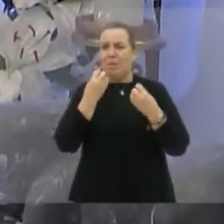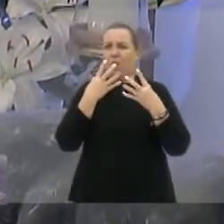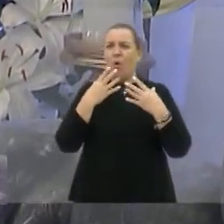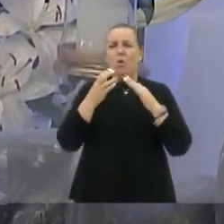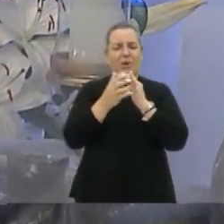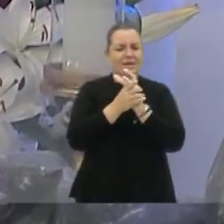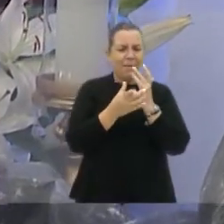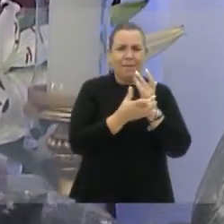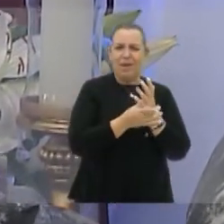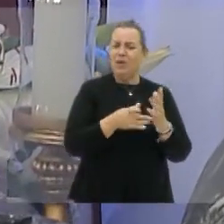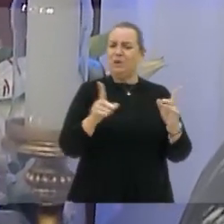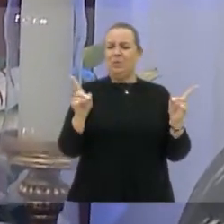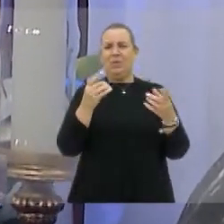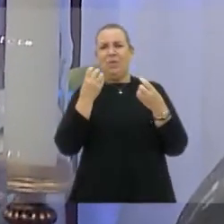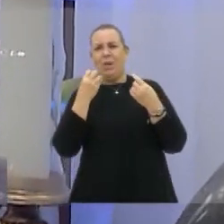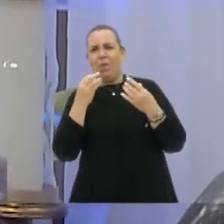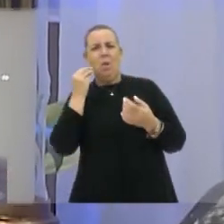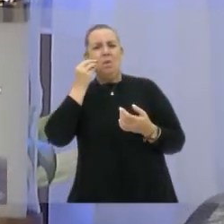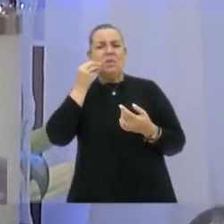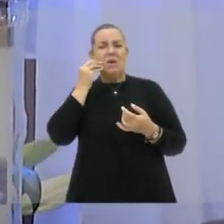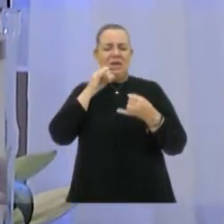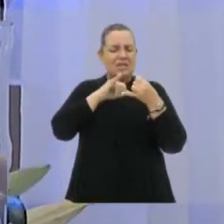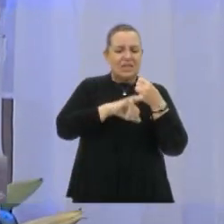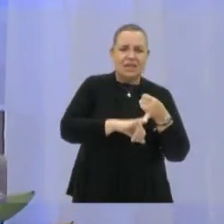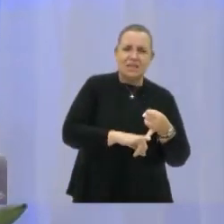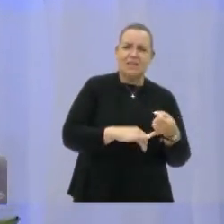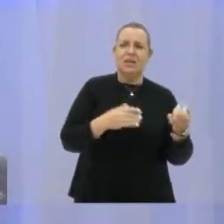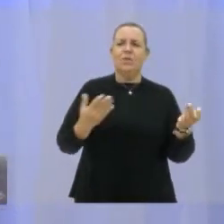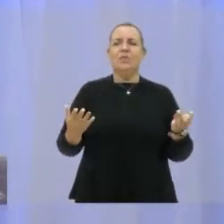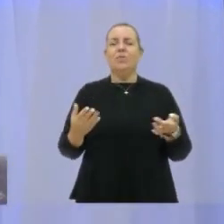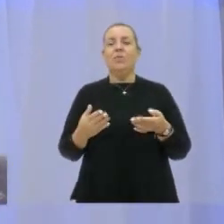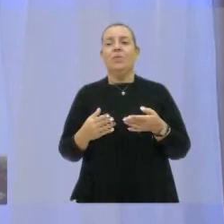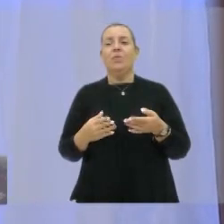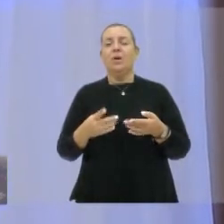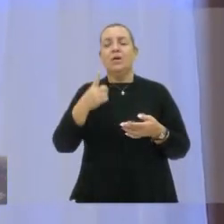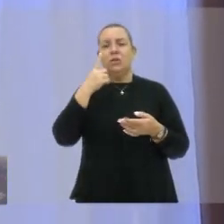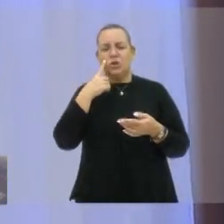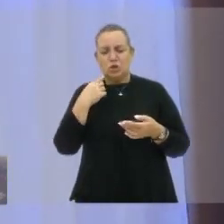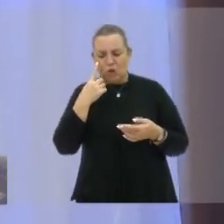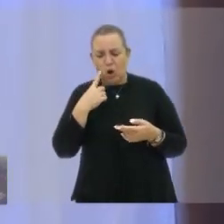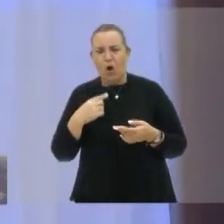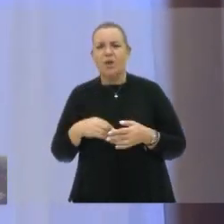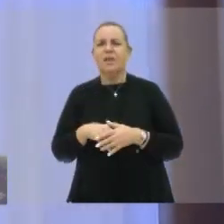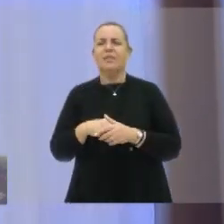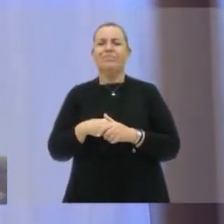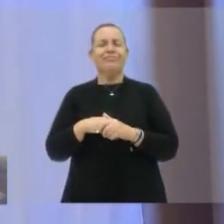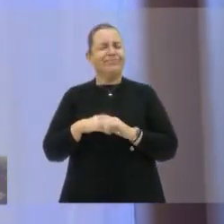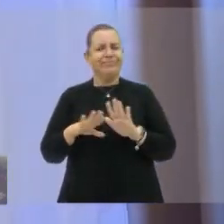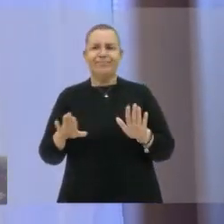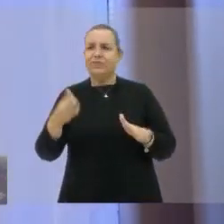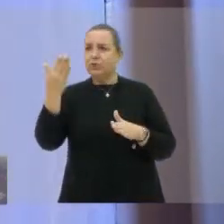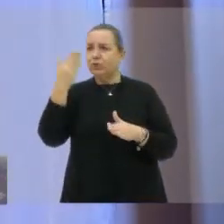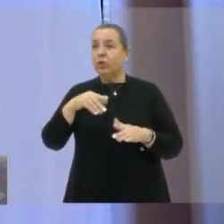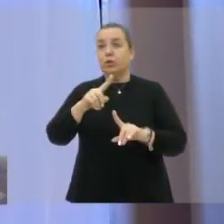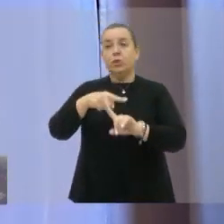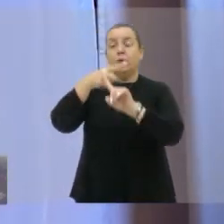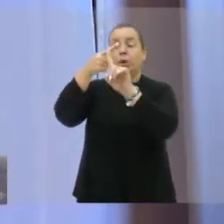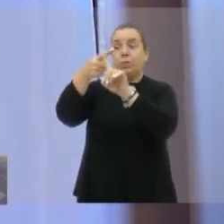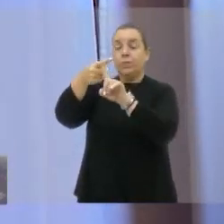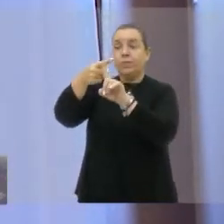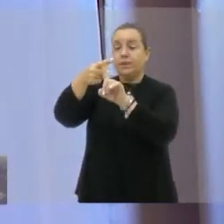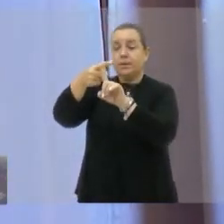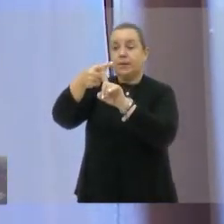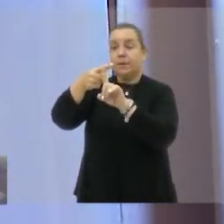matrimônio, experiência de traição, e chora, chora diante da cruz.